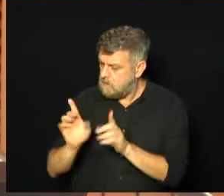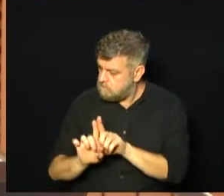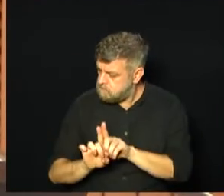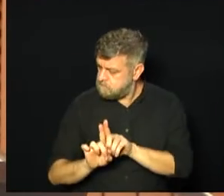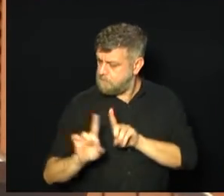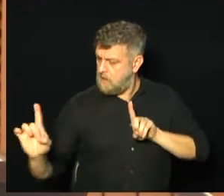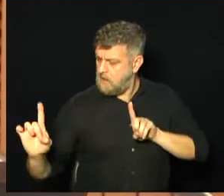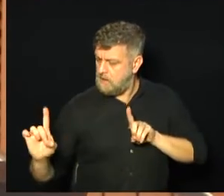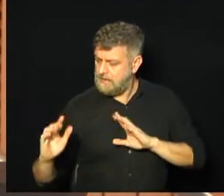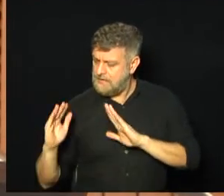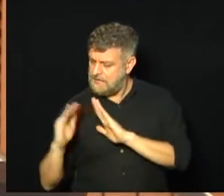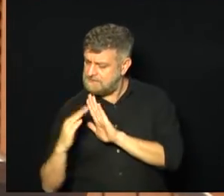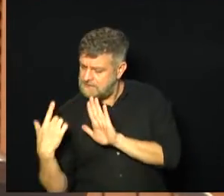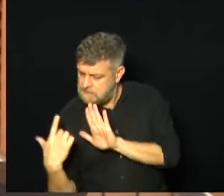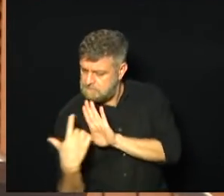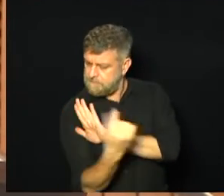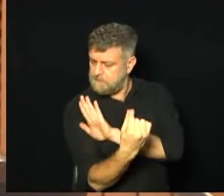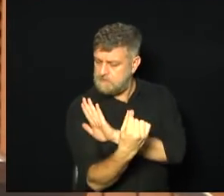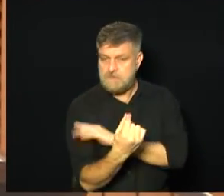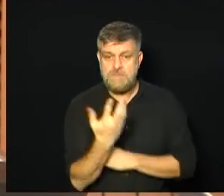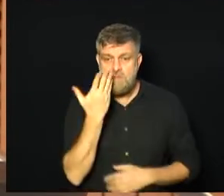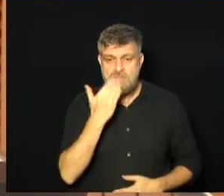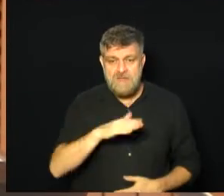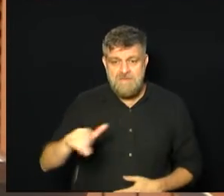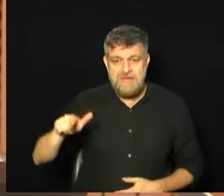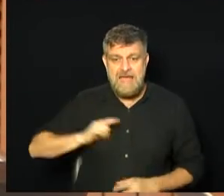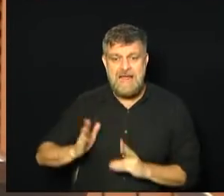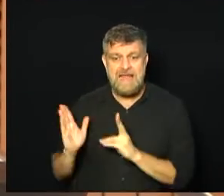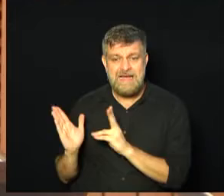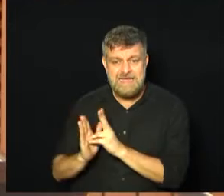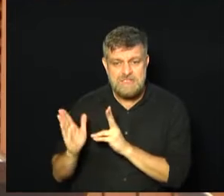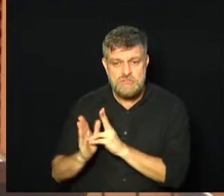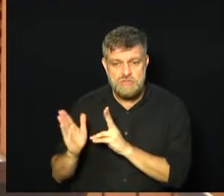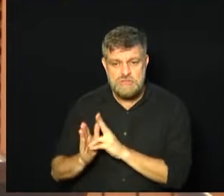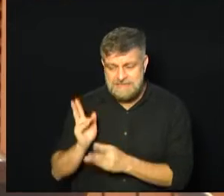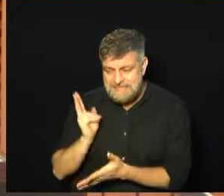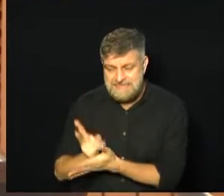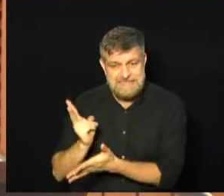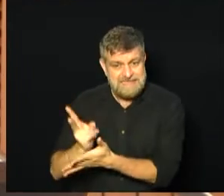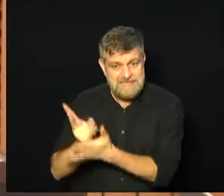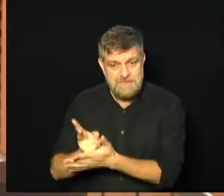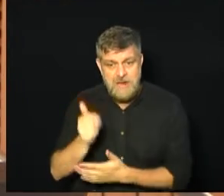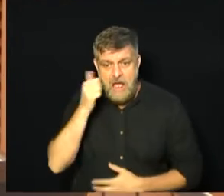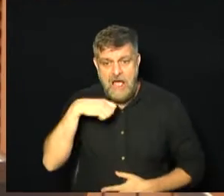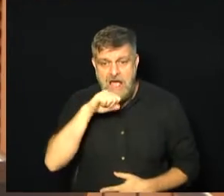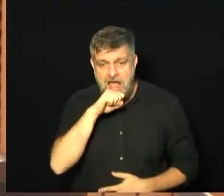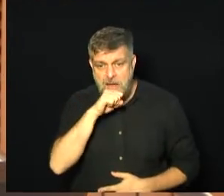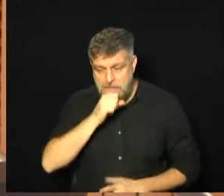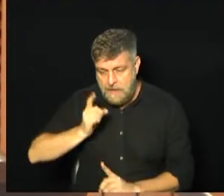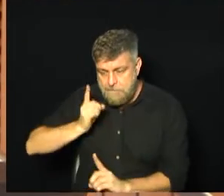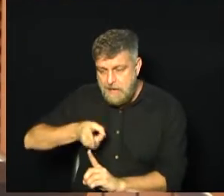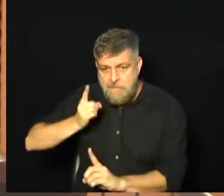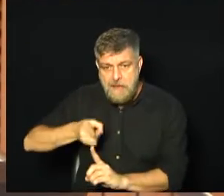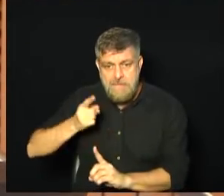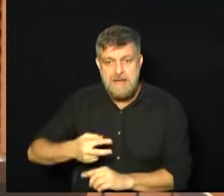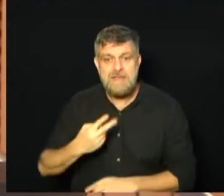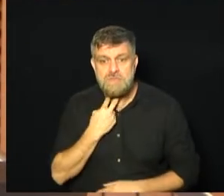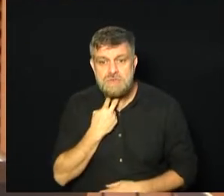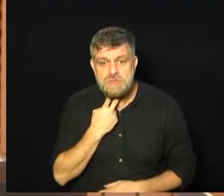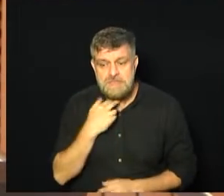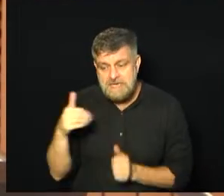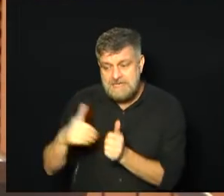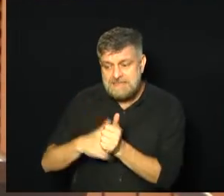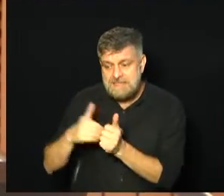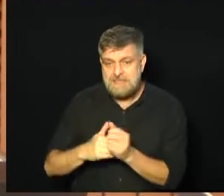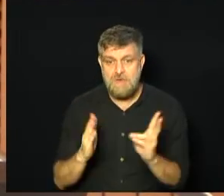coragem de sair de casa. E que na infância dela ela era indígena, foi indígena, e a mãe dela não queria dizer que ela era indígena na